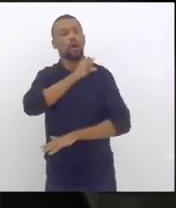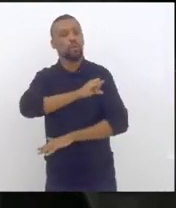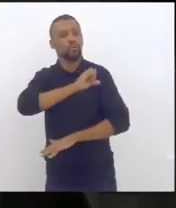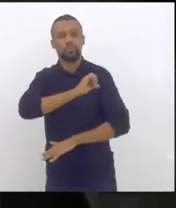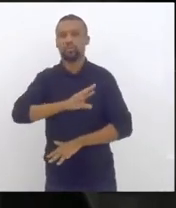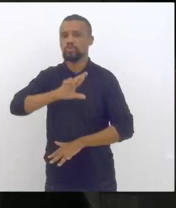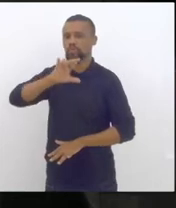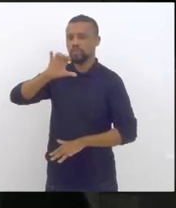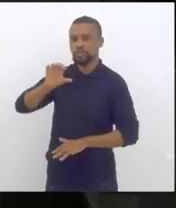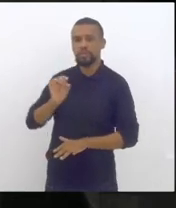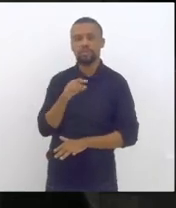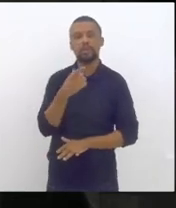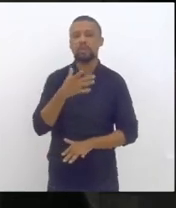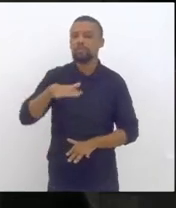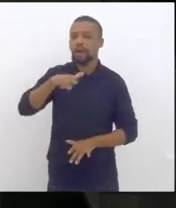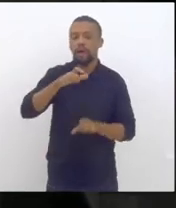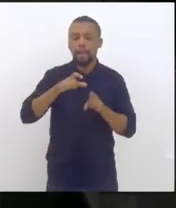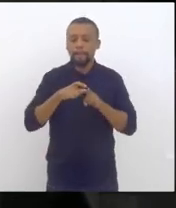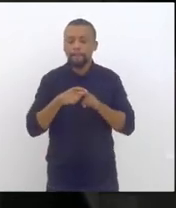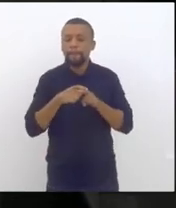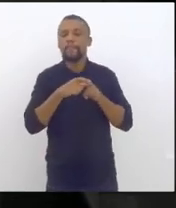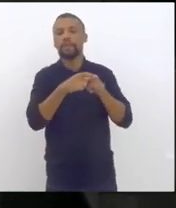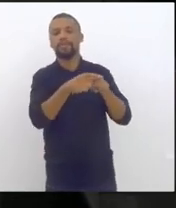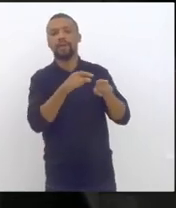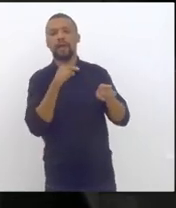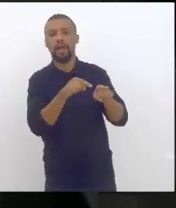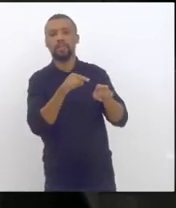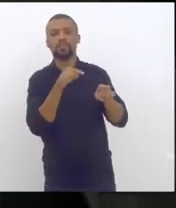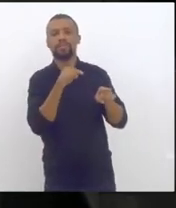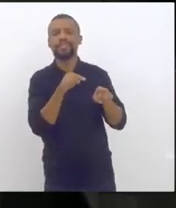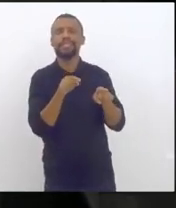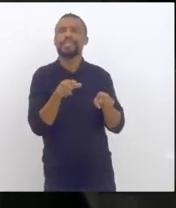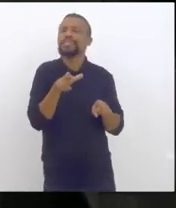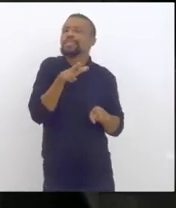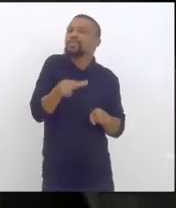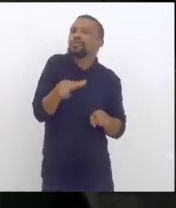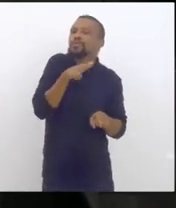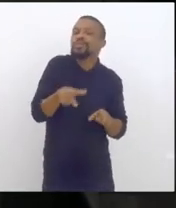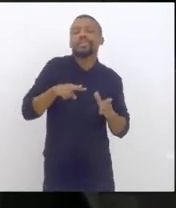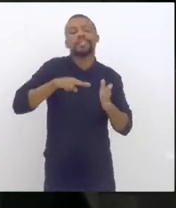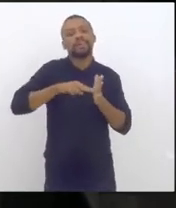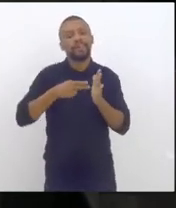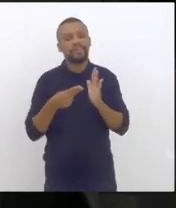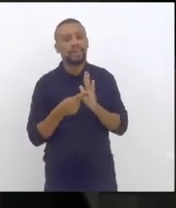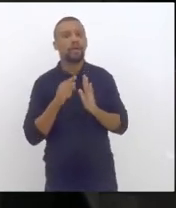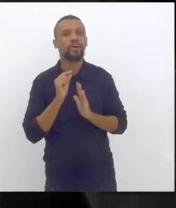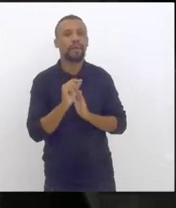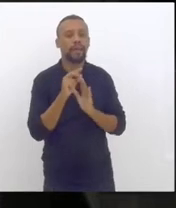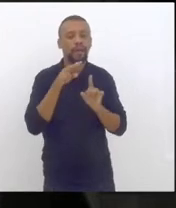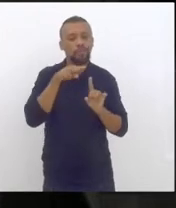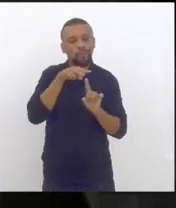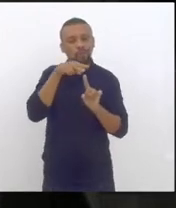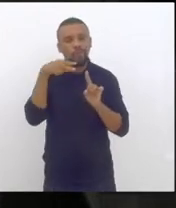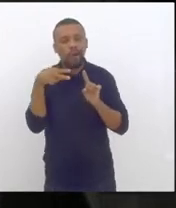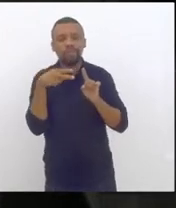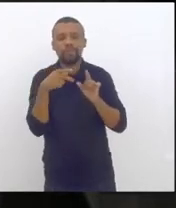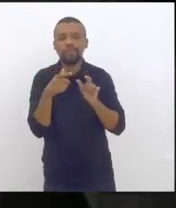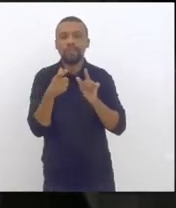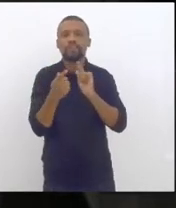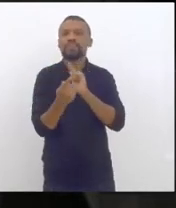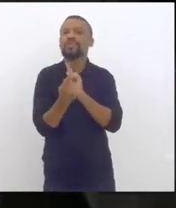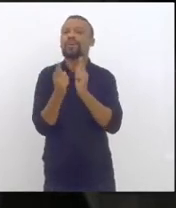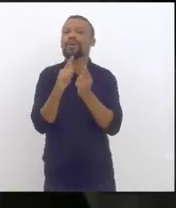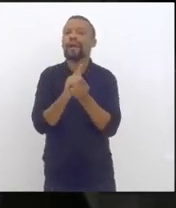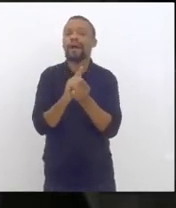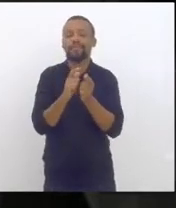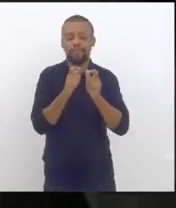estão territórios periféricos não necessariamente o ponto de vista geográfico